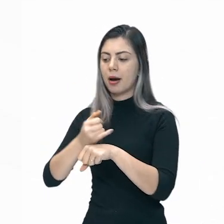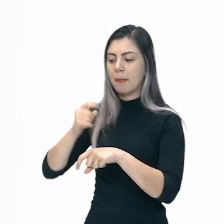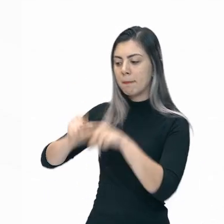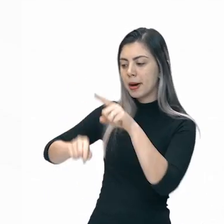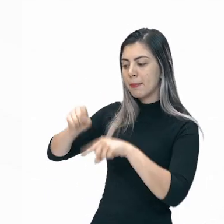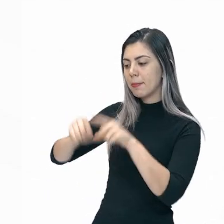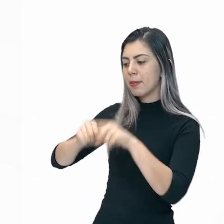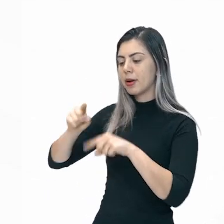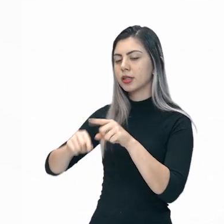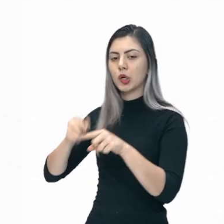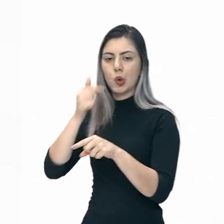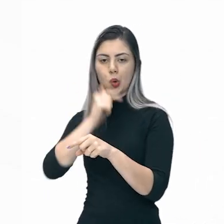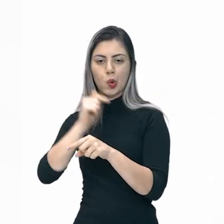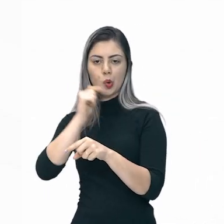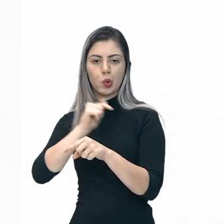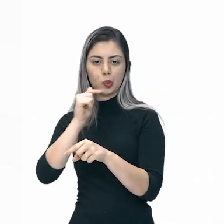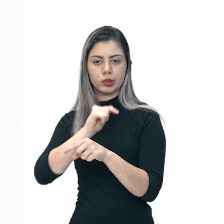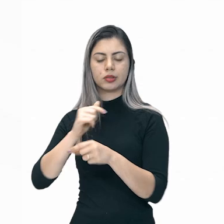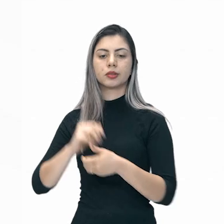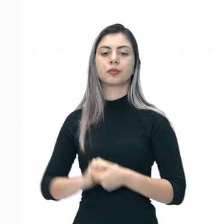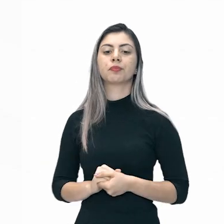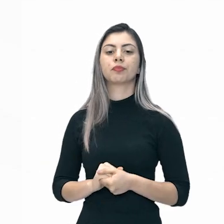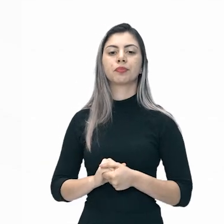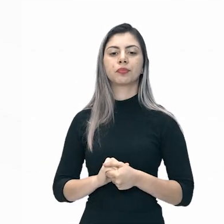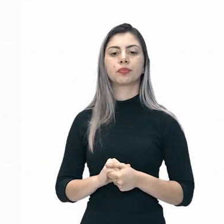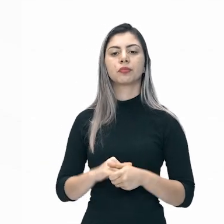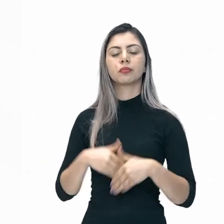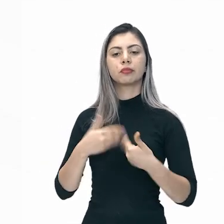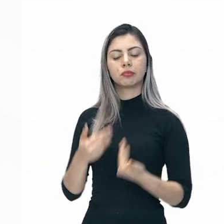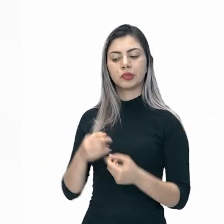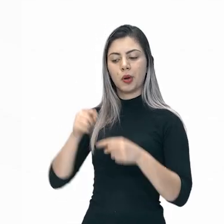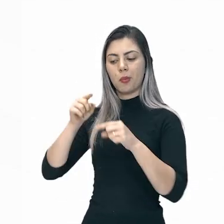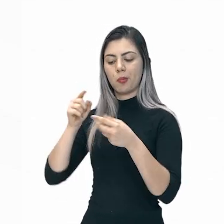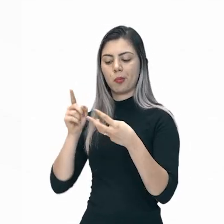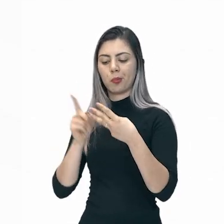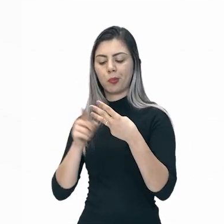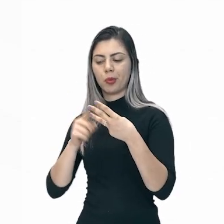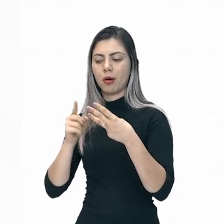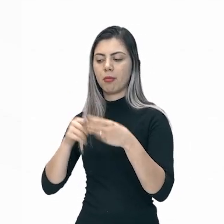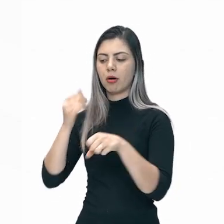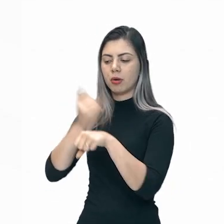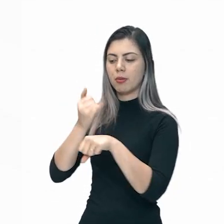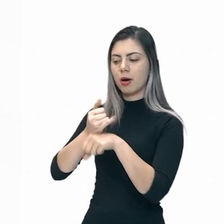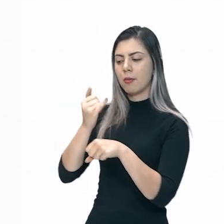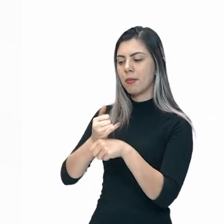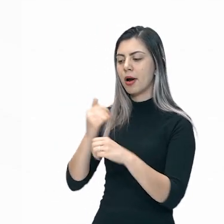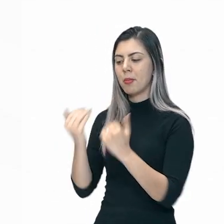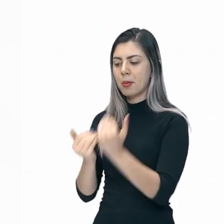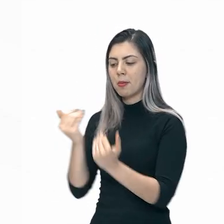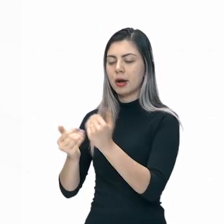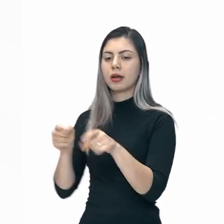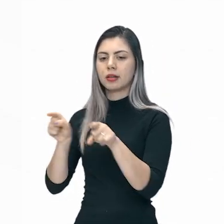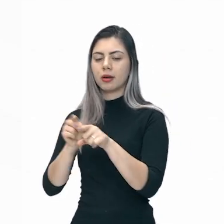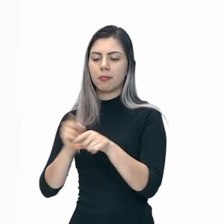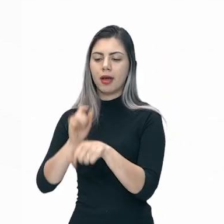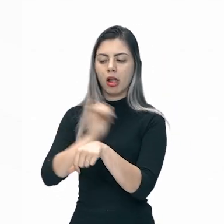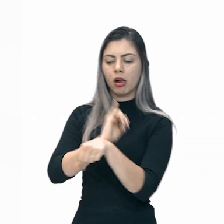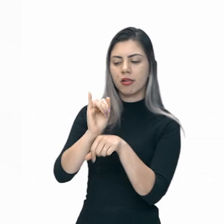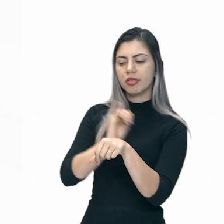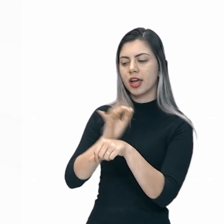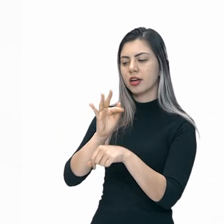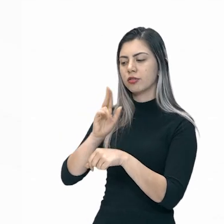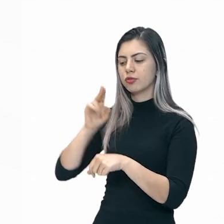metalurgia, tá? O desenvolvimento da metalurgia e a expansão das técnicas de fundição na Idade